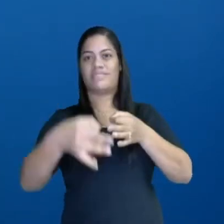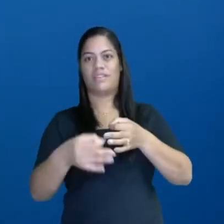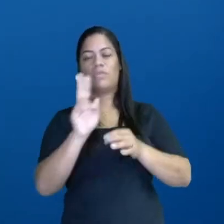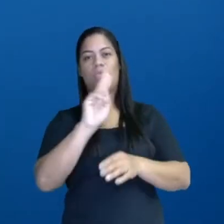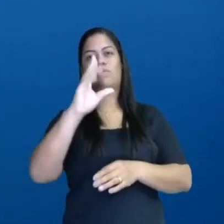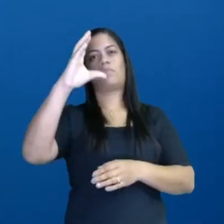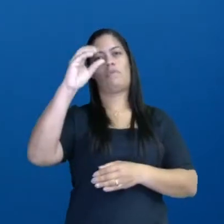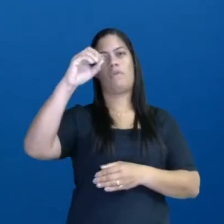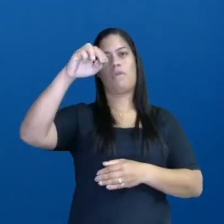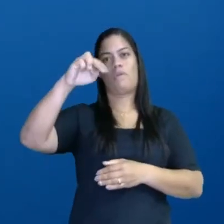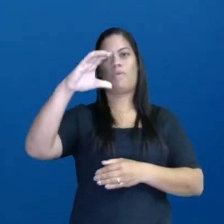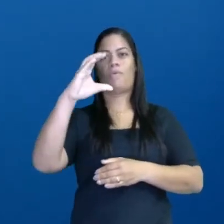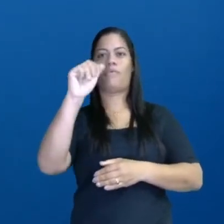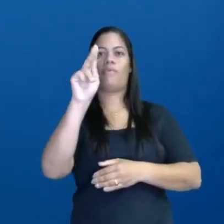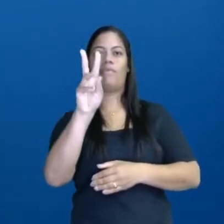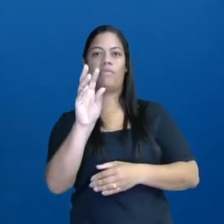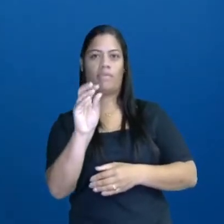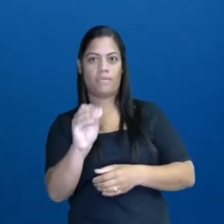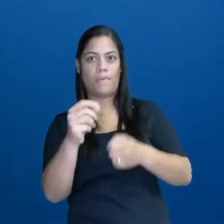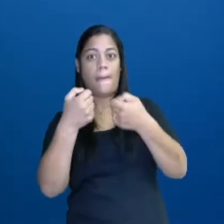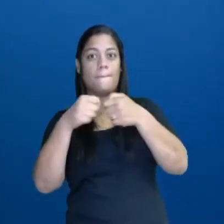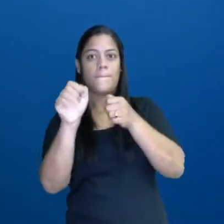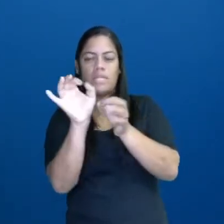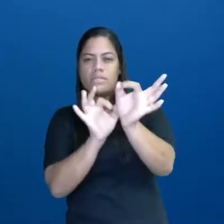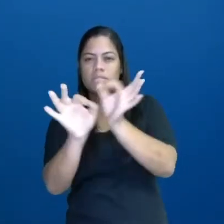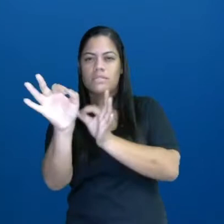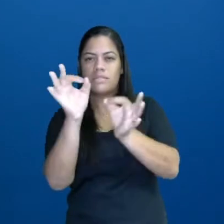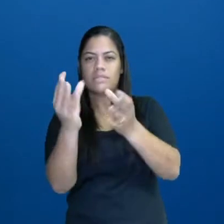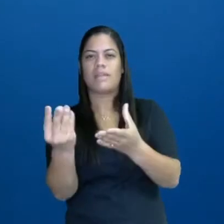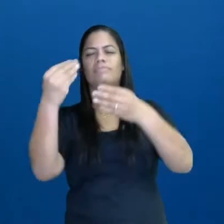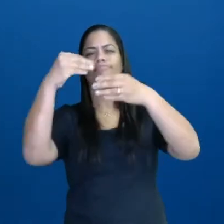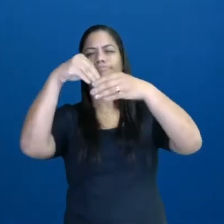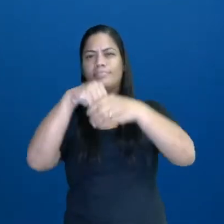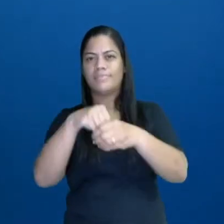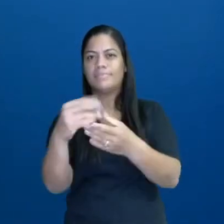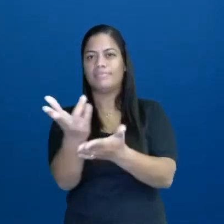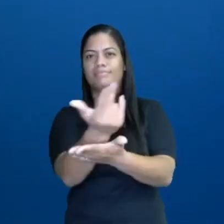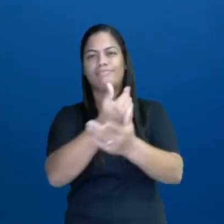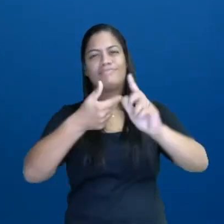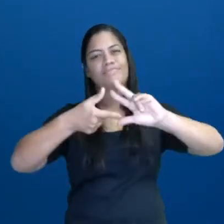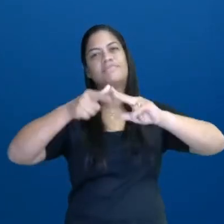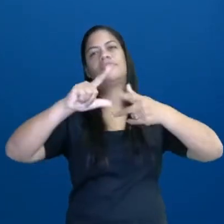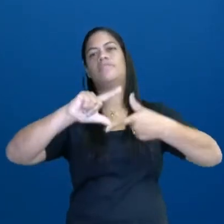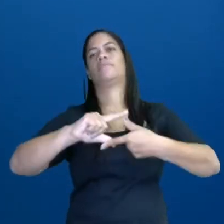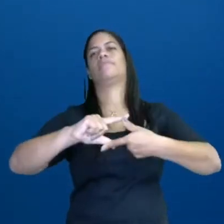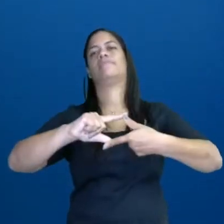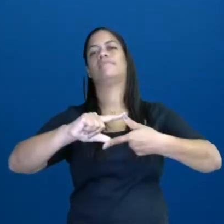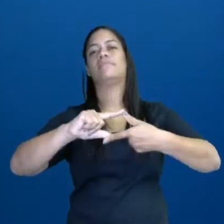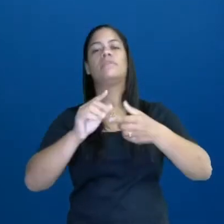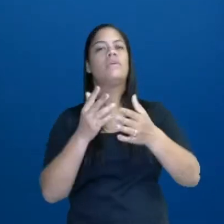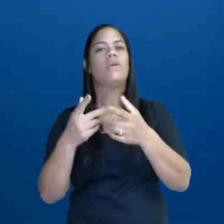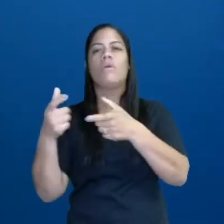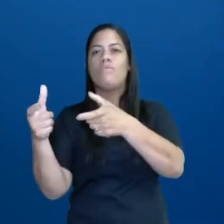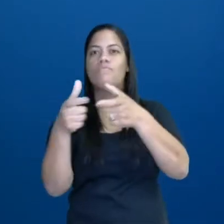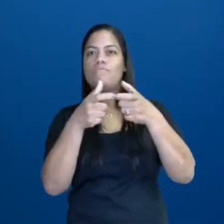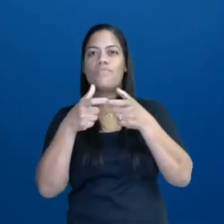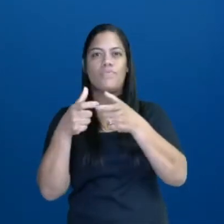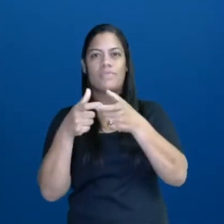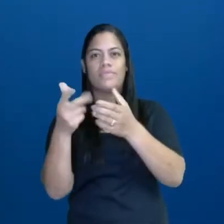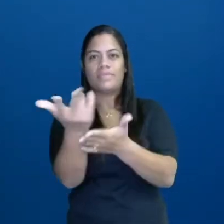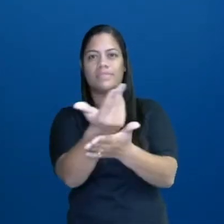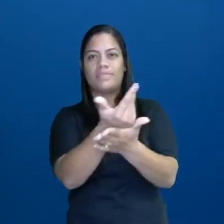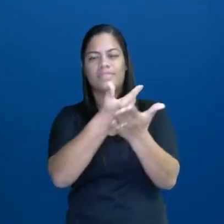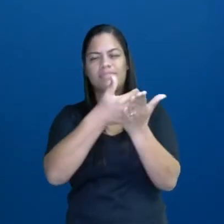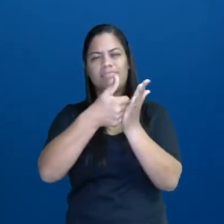é côncavo. Ele tem que se encaixar todo, ó, feito esse meu polígono aqui. Em qualquer parte dele, que eu fosse traçar o